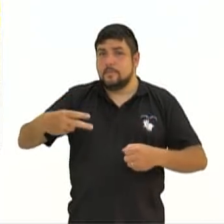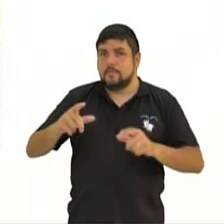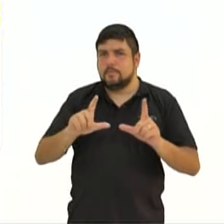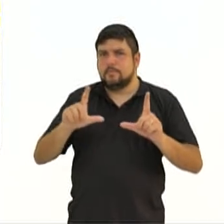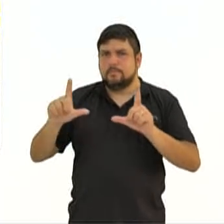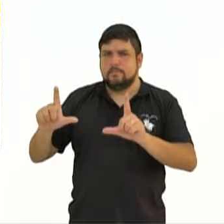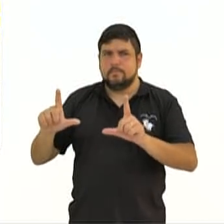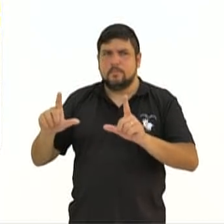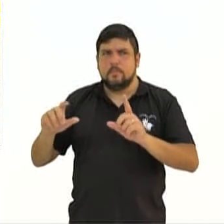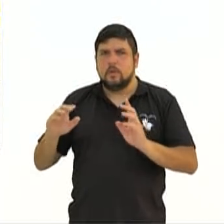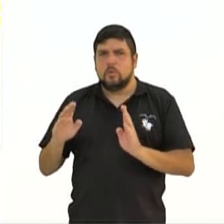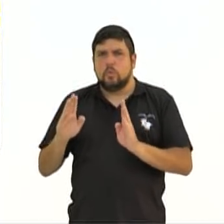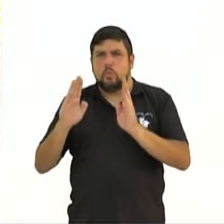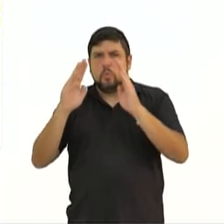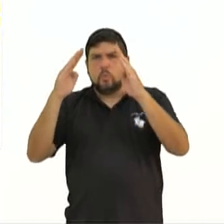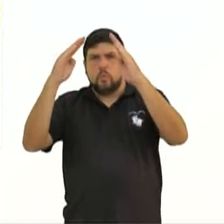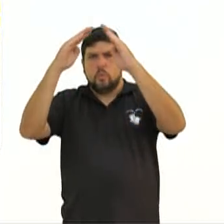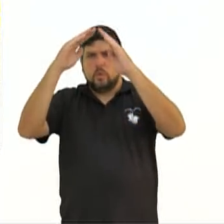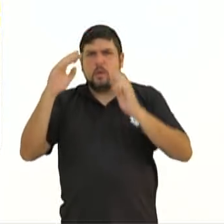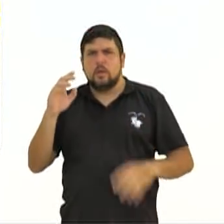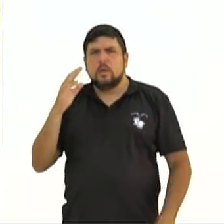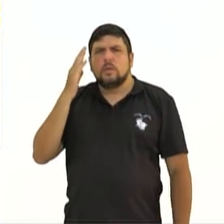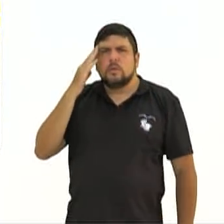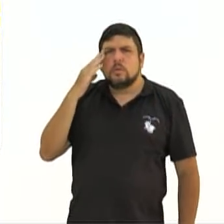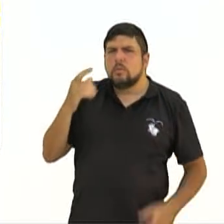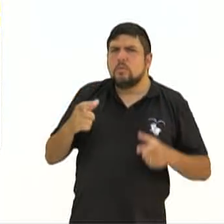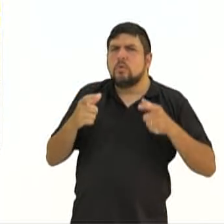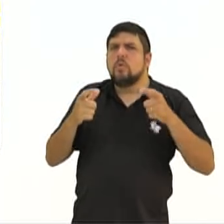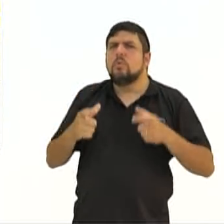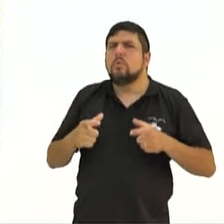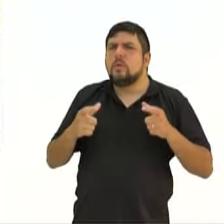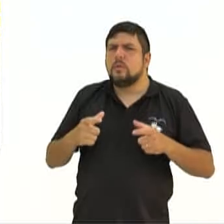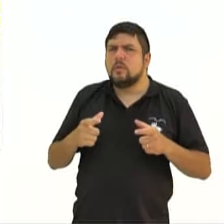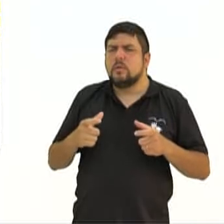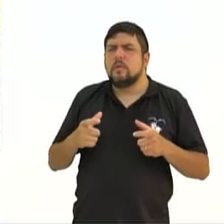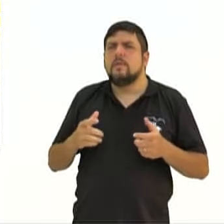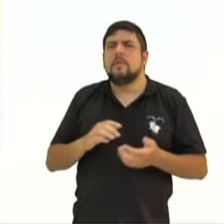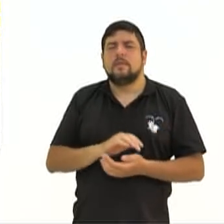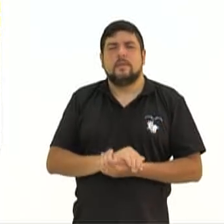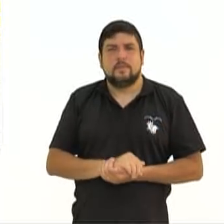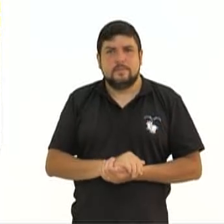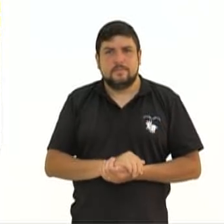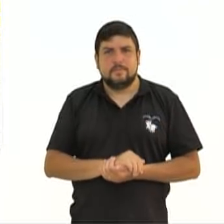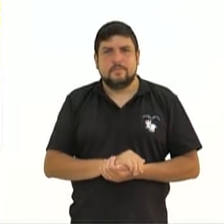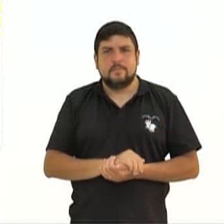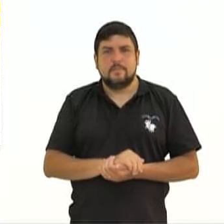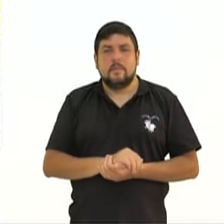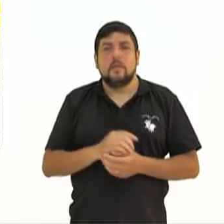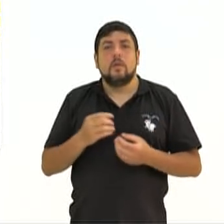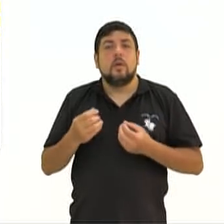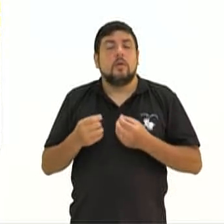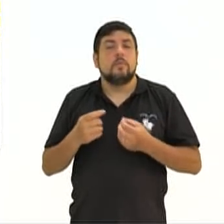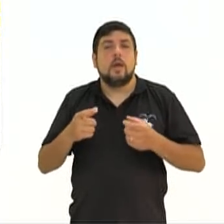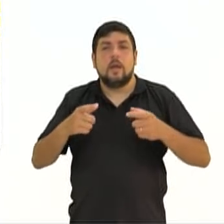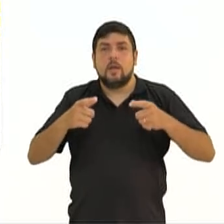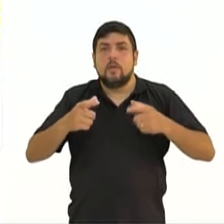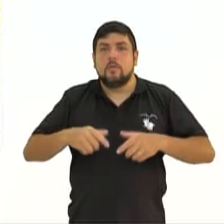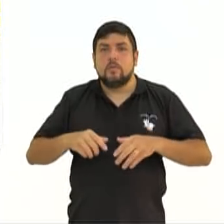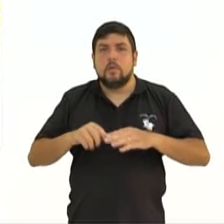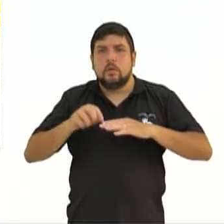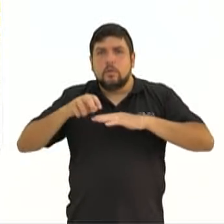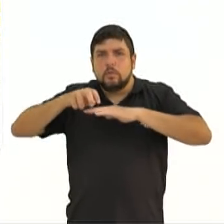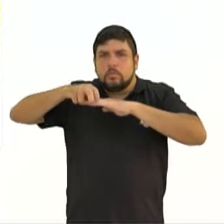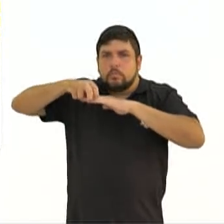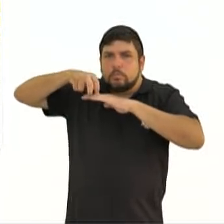portal. Você sabe aonde fica esse portal? Esse portal é o início da descida da Serra